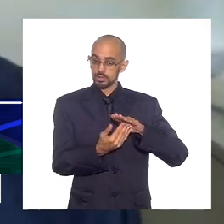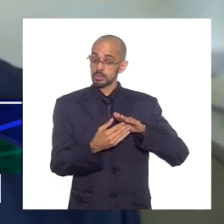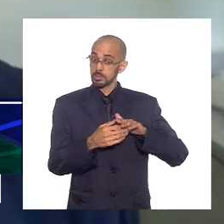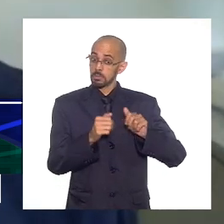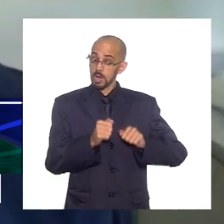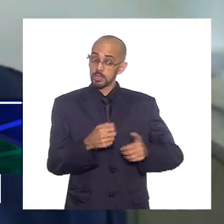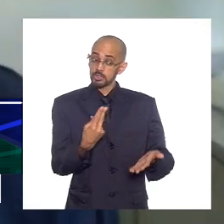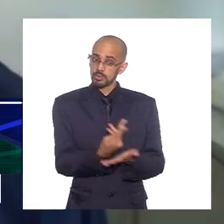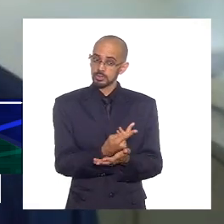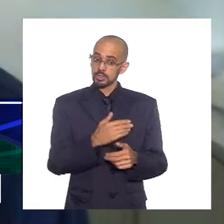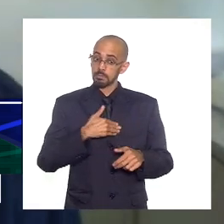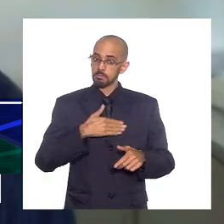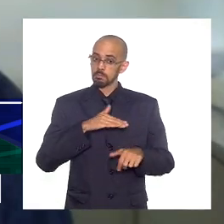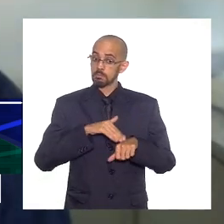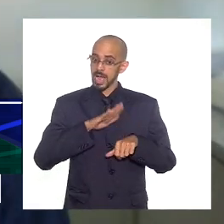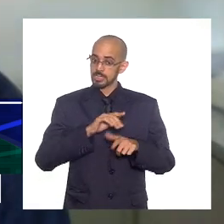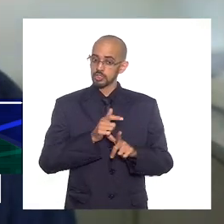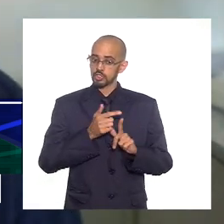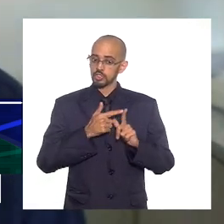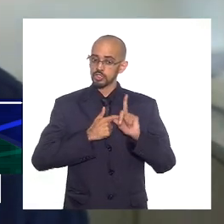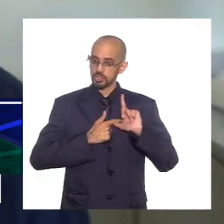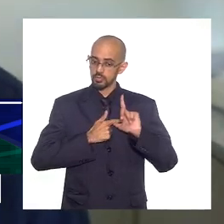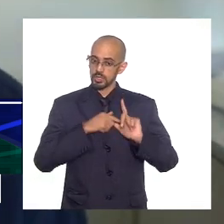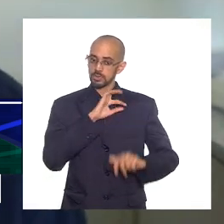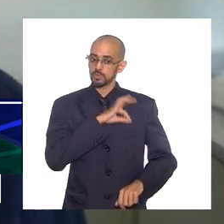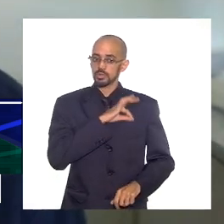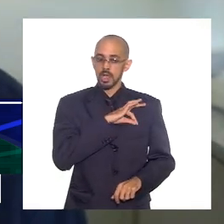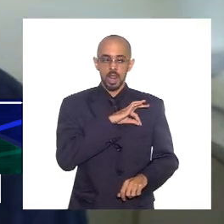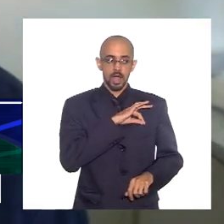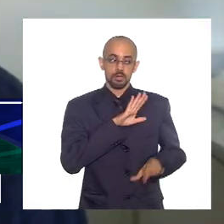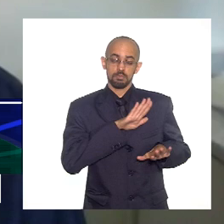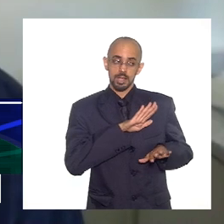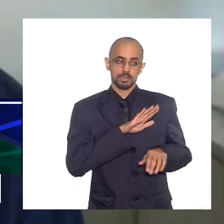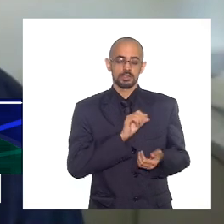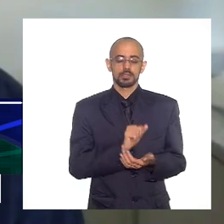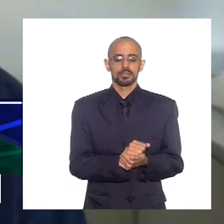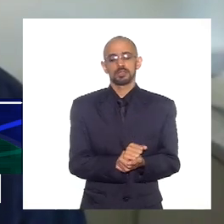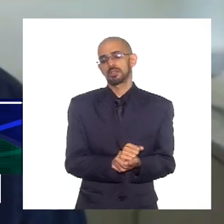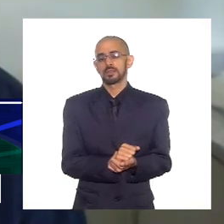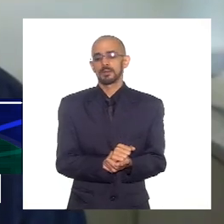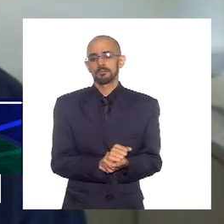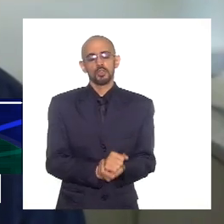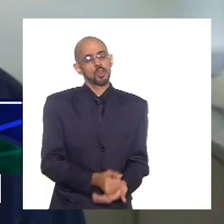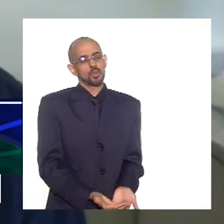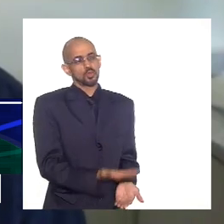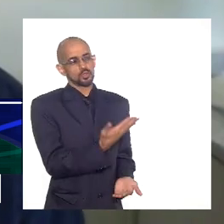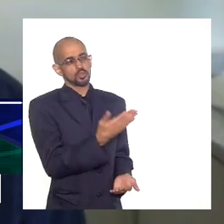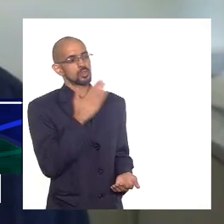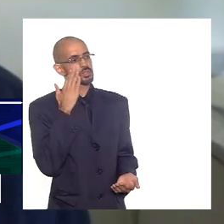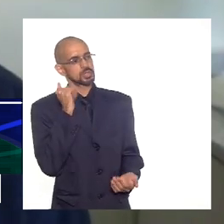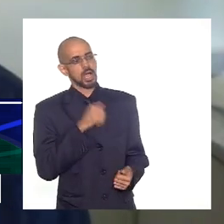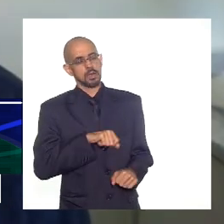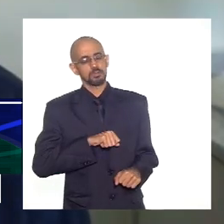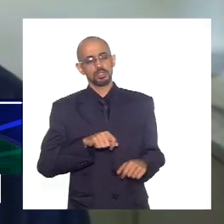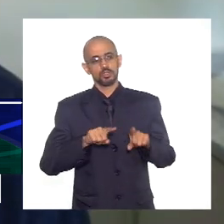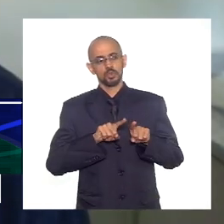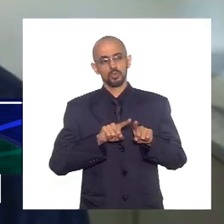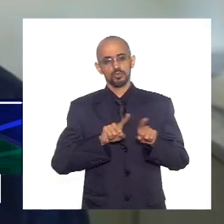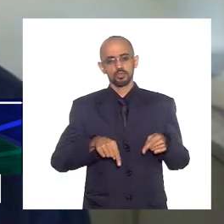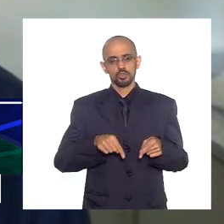salário. Mas o senhor há de convir que o serviço público está